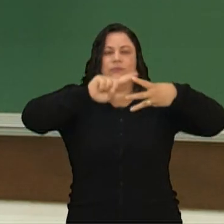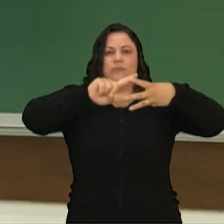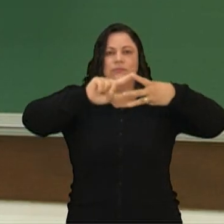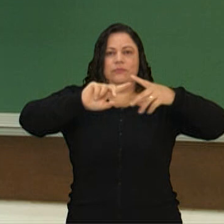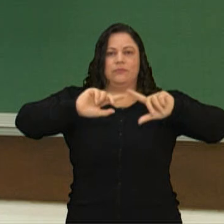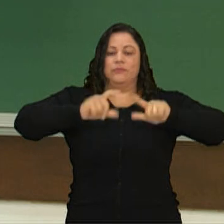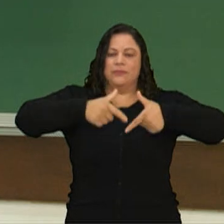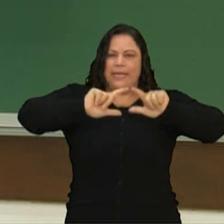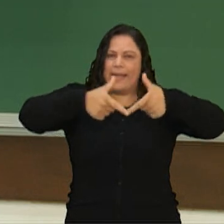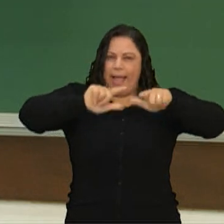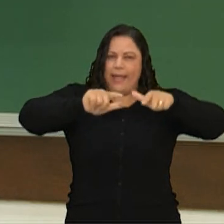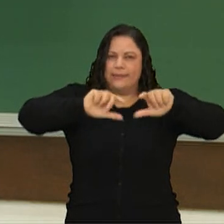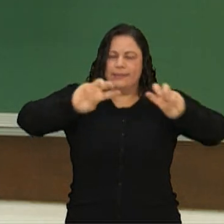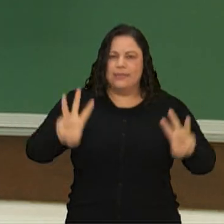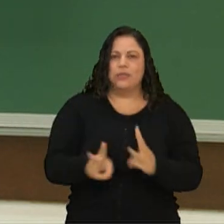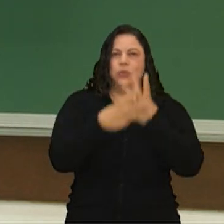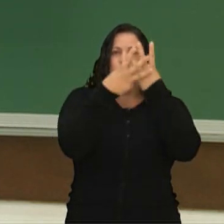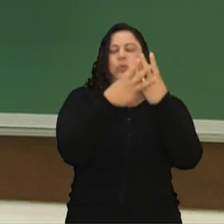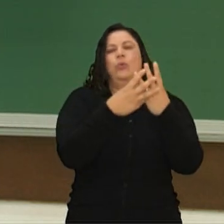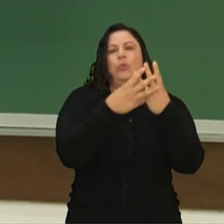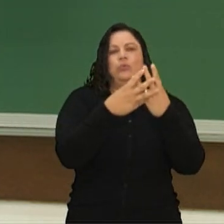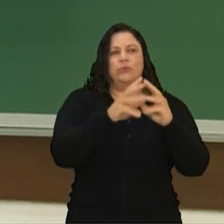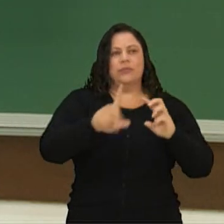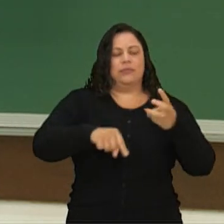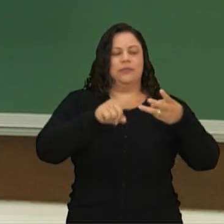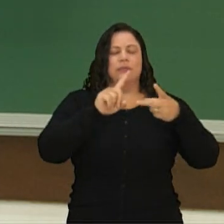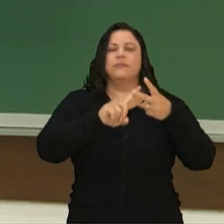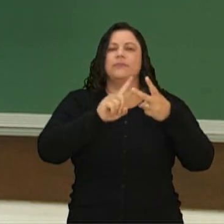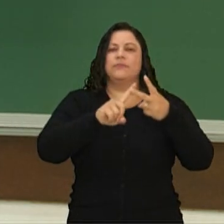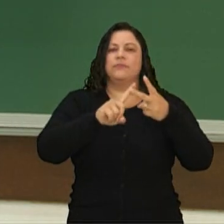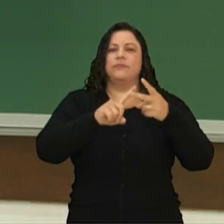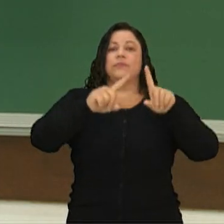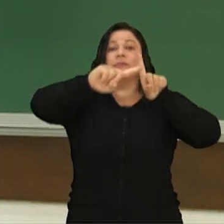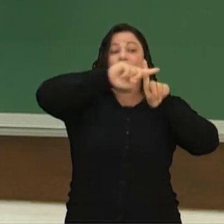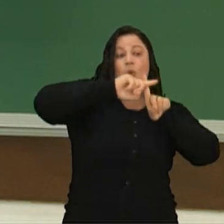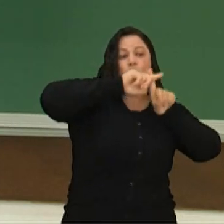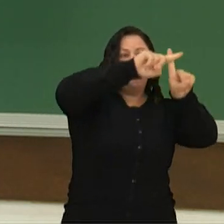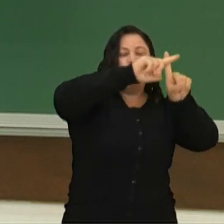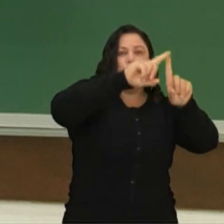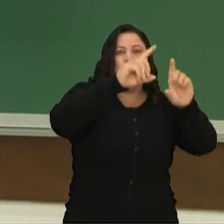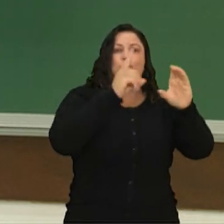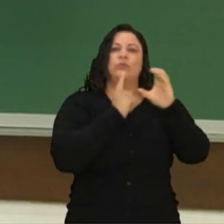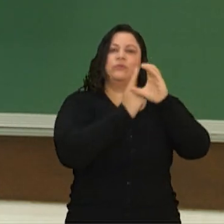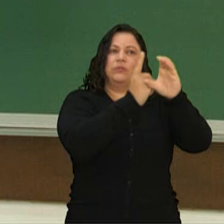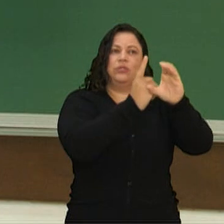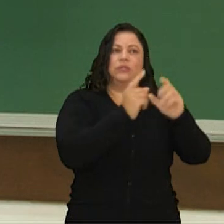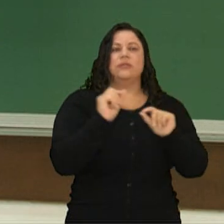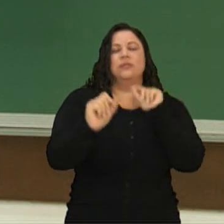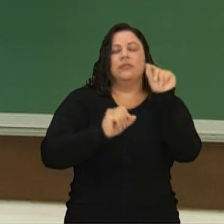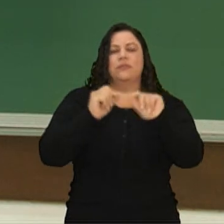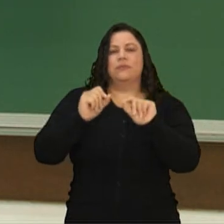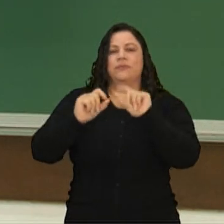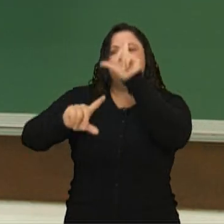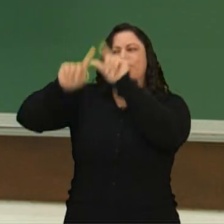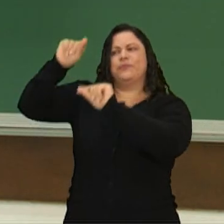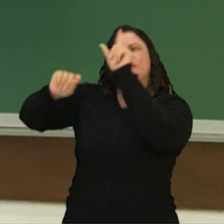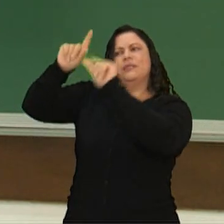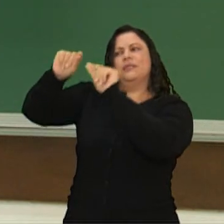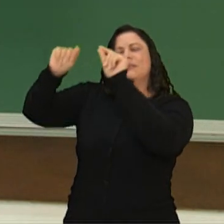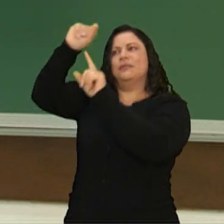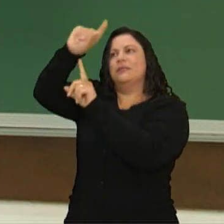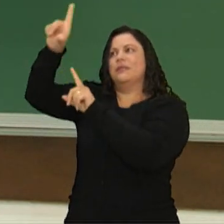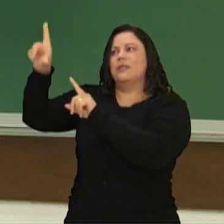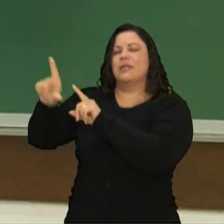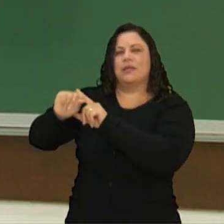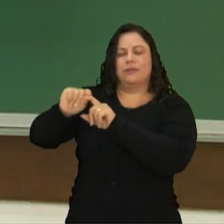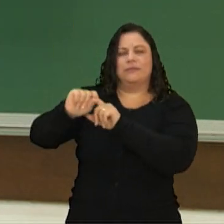estrela de Davi, a cruz, que representa o cristianismo, e a estrela com a lua, que representa o